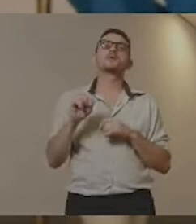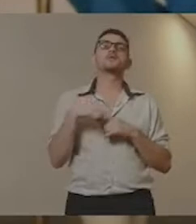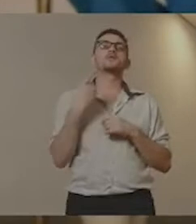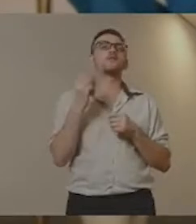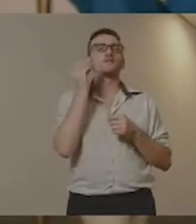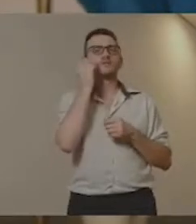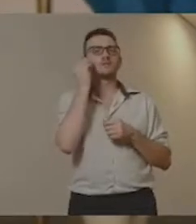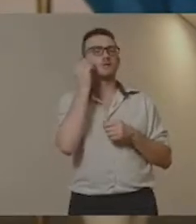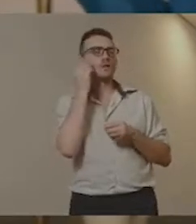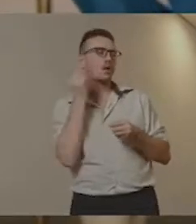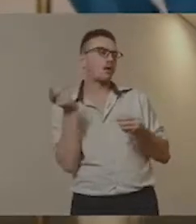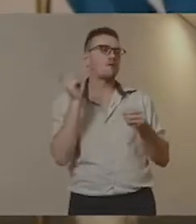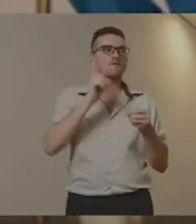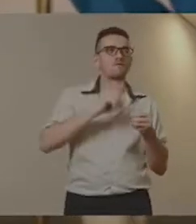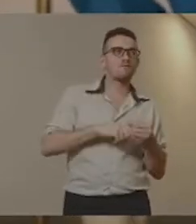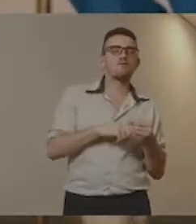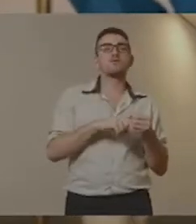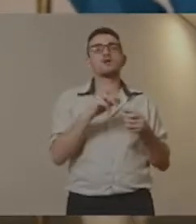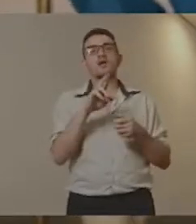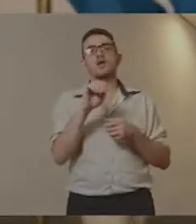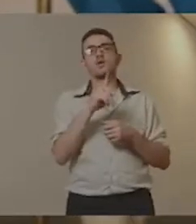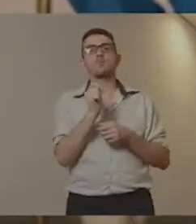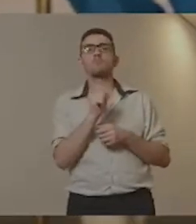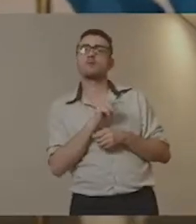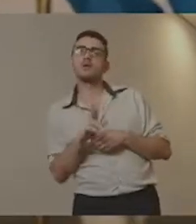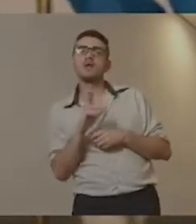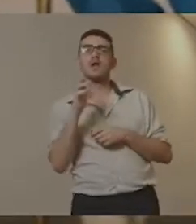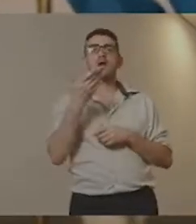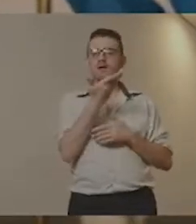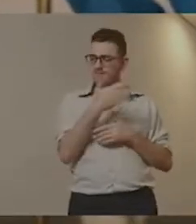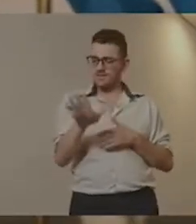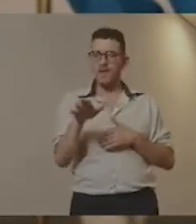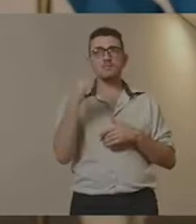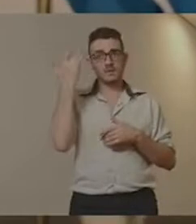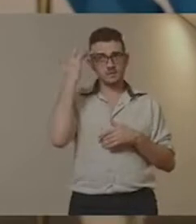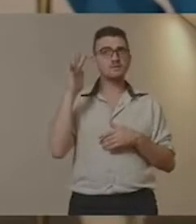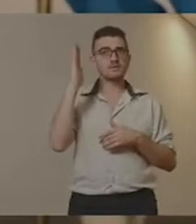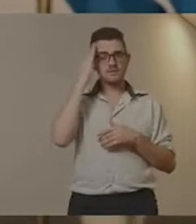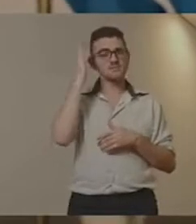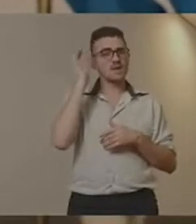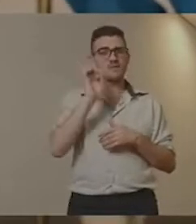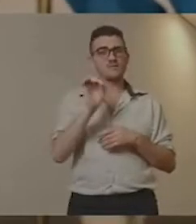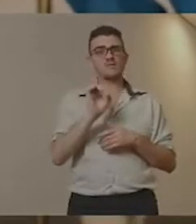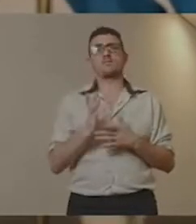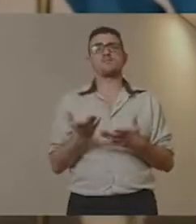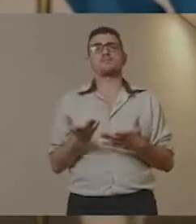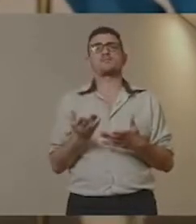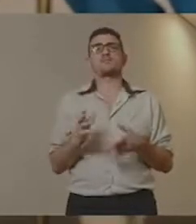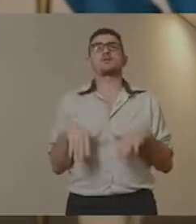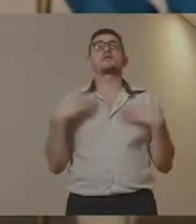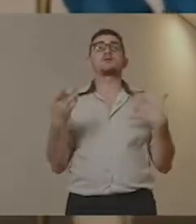que não foi assim, né? Então, eu acho que seria interessante, antes de tentar achar uma solução para um